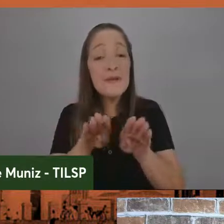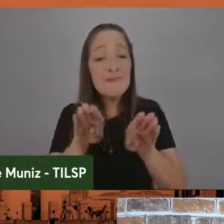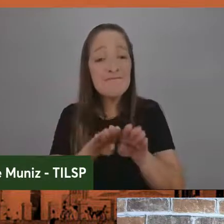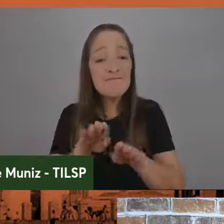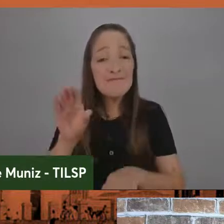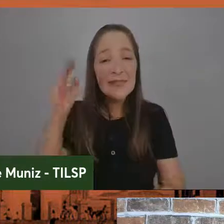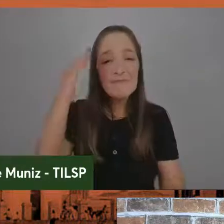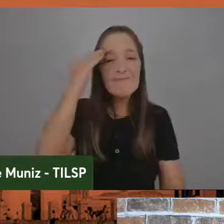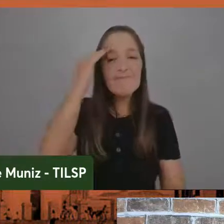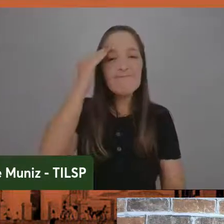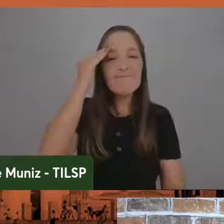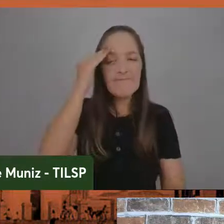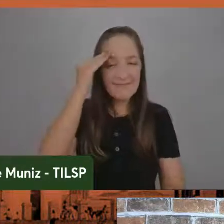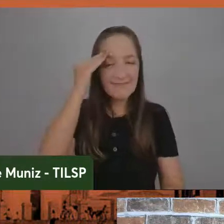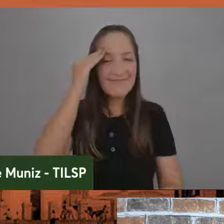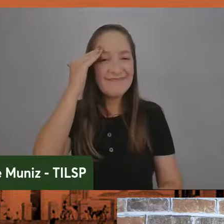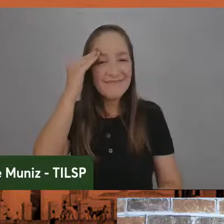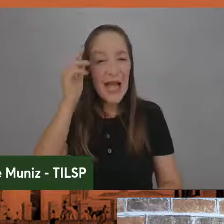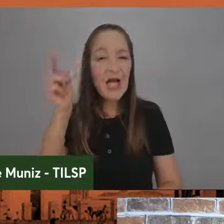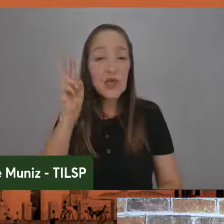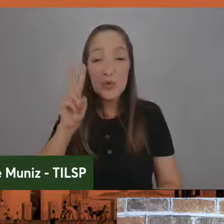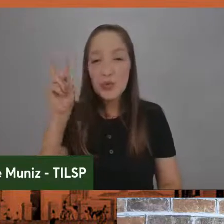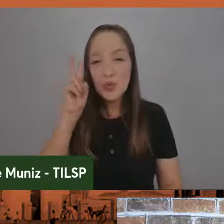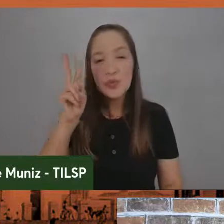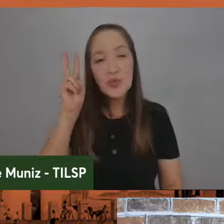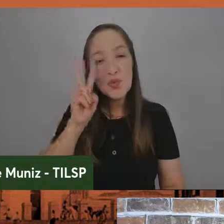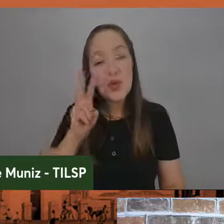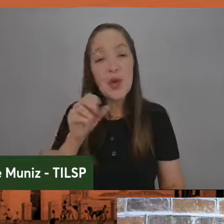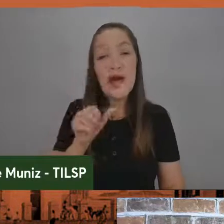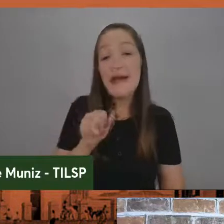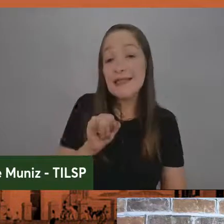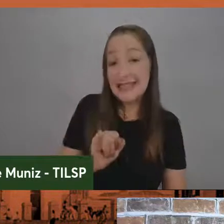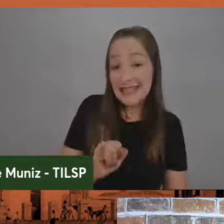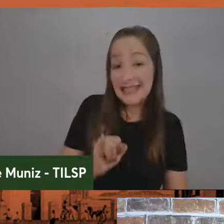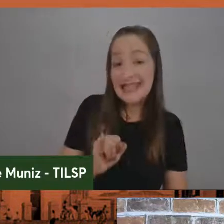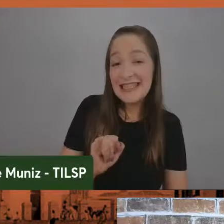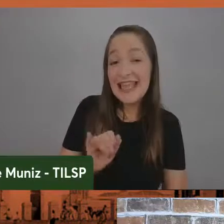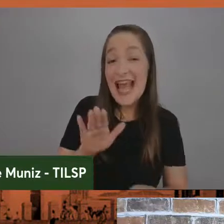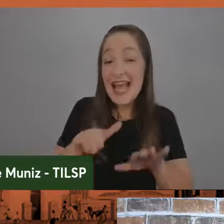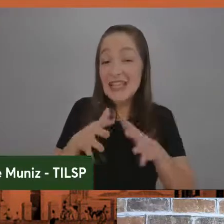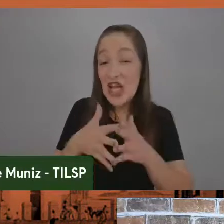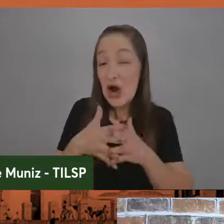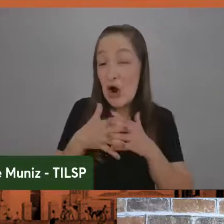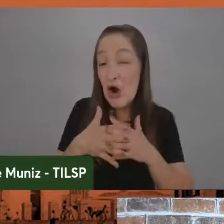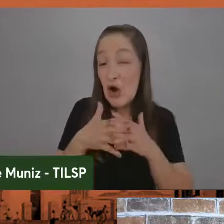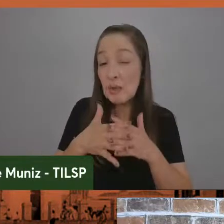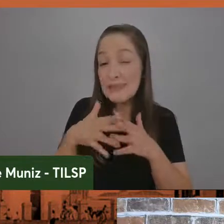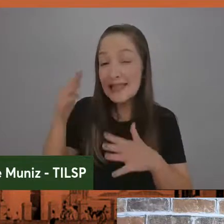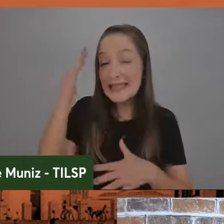da trama, né, quando há uma trama, às vezes, muito complicada, né,